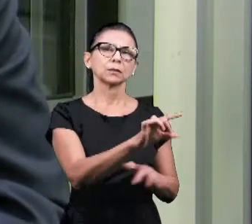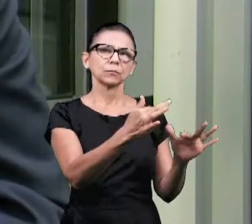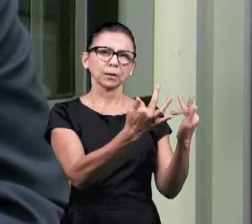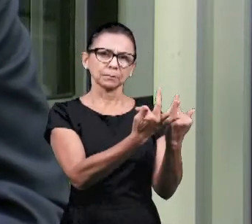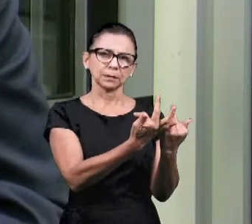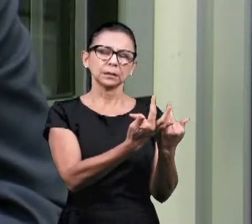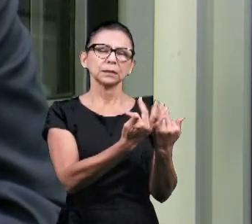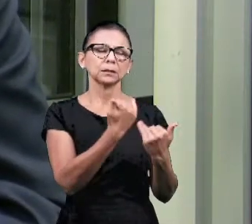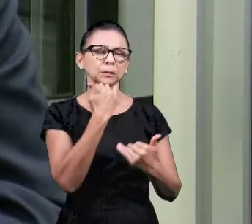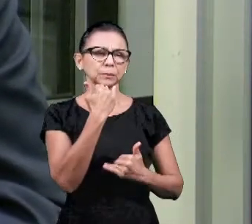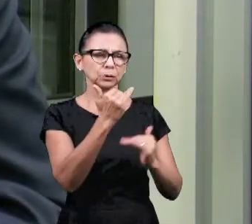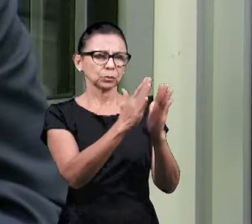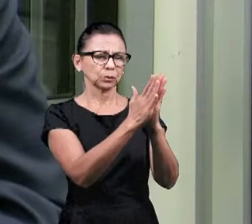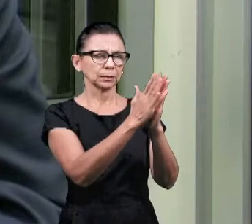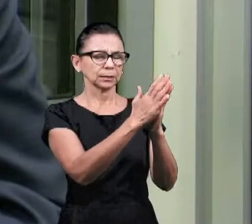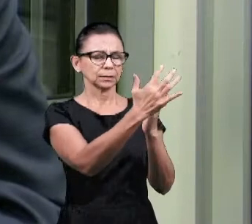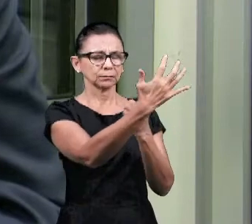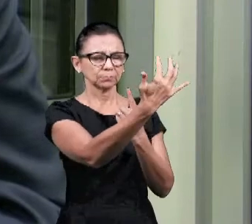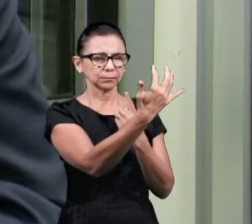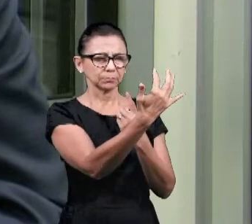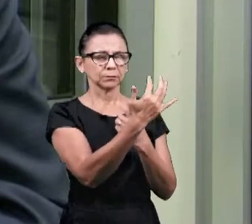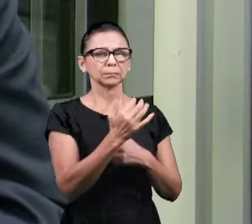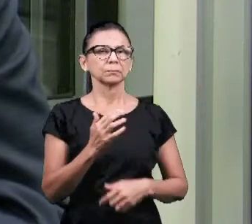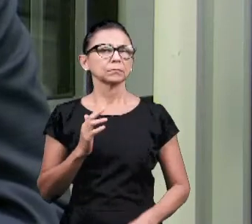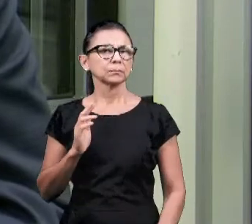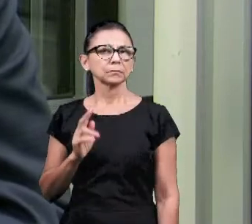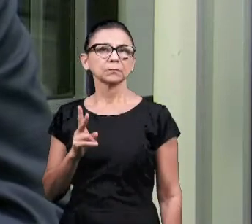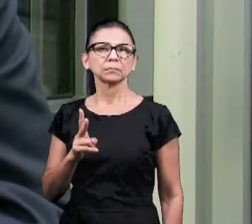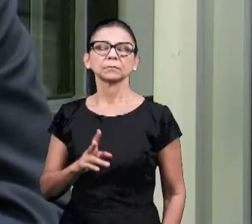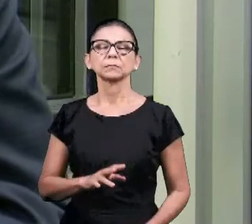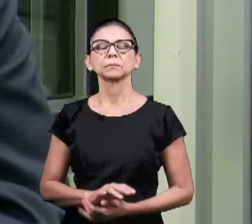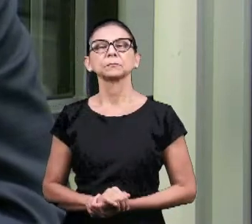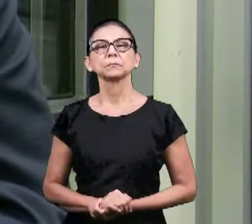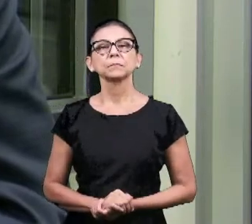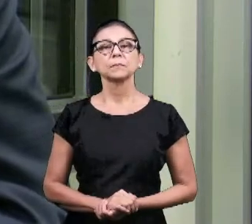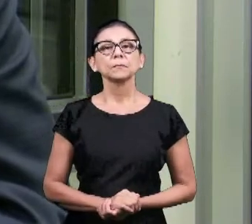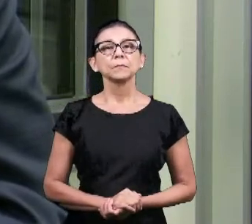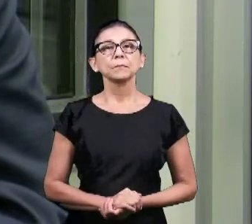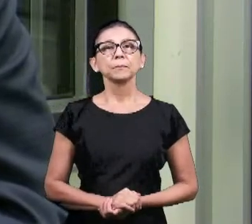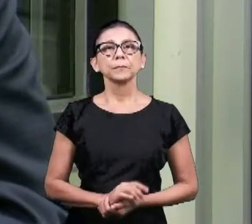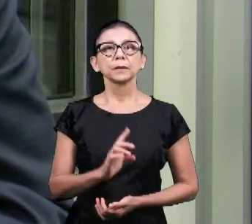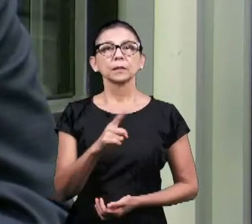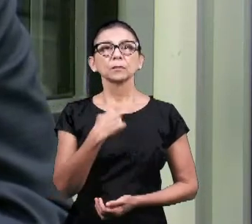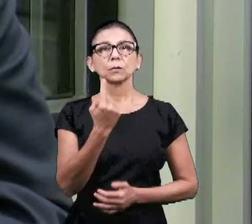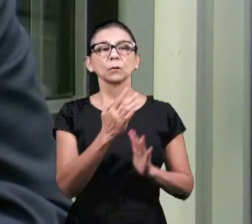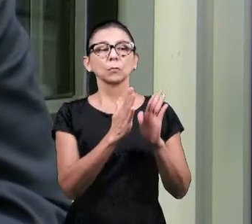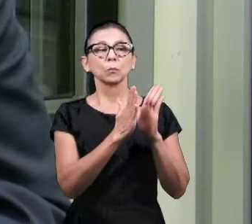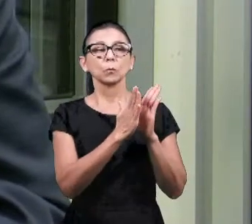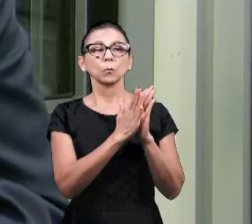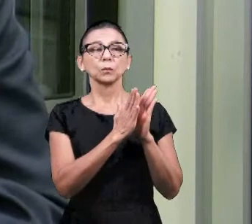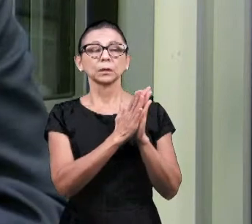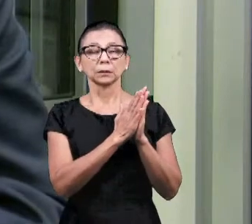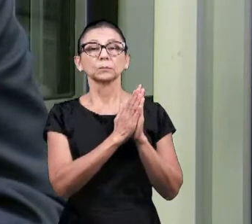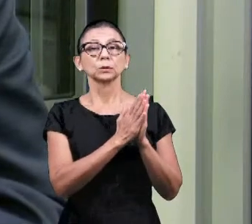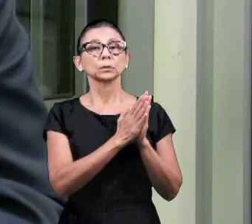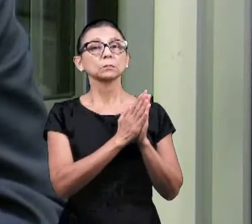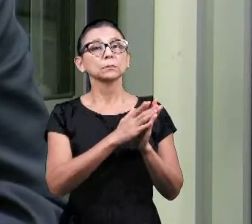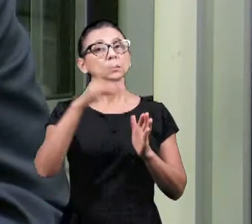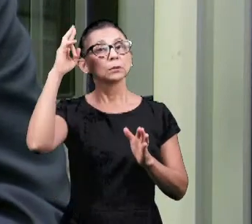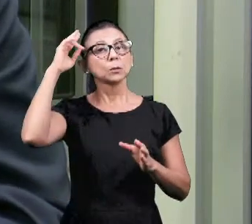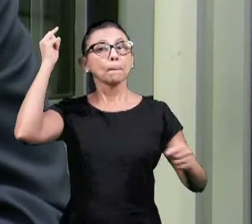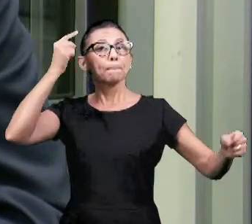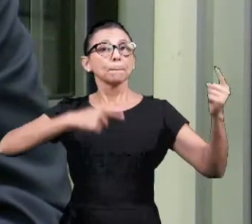sempre. E nós oramos ali, e o Senhor mudou completamente a